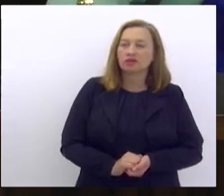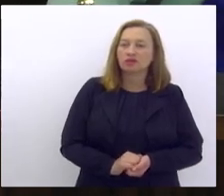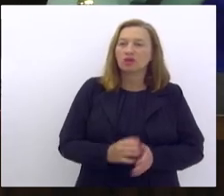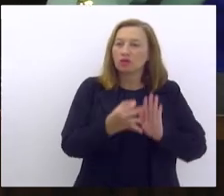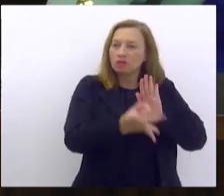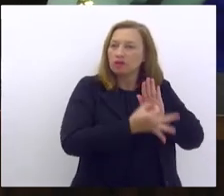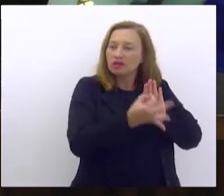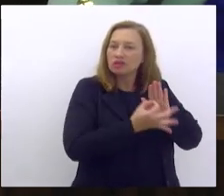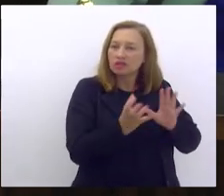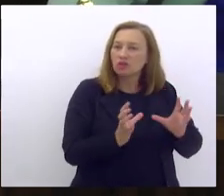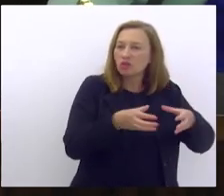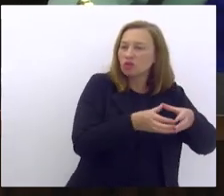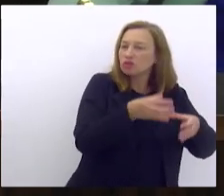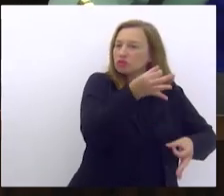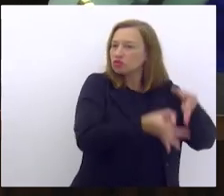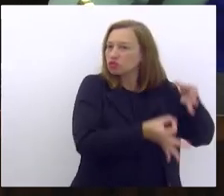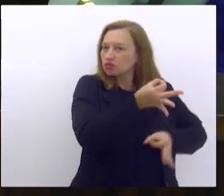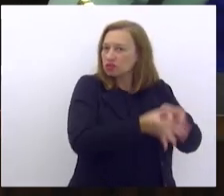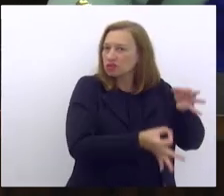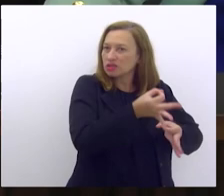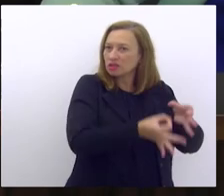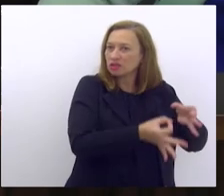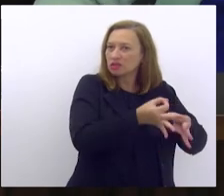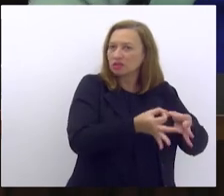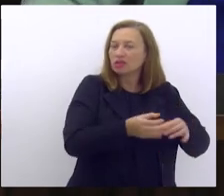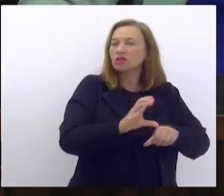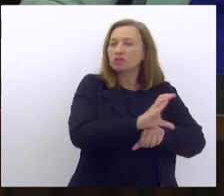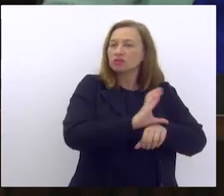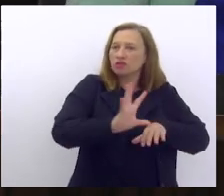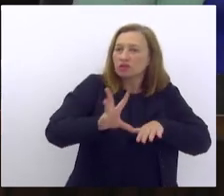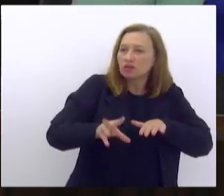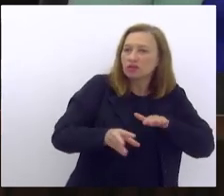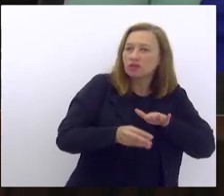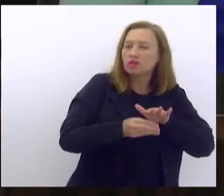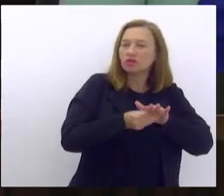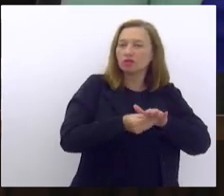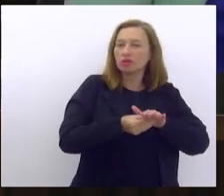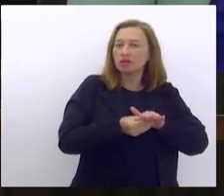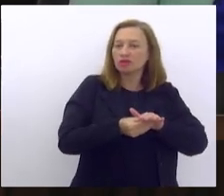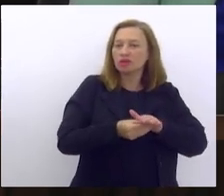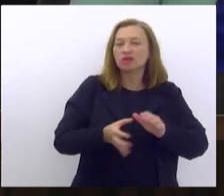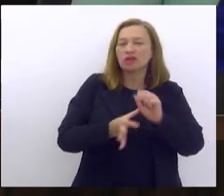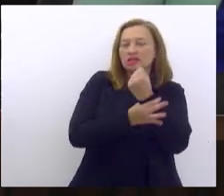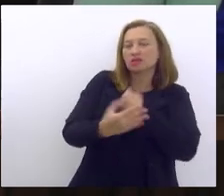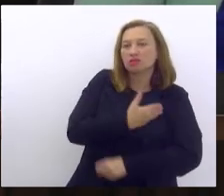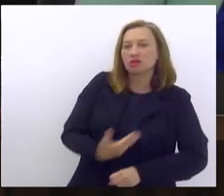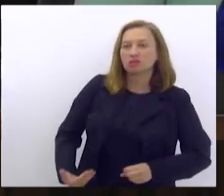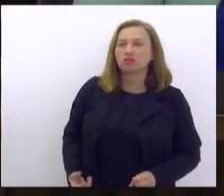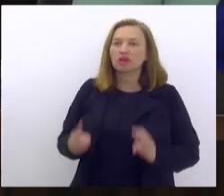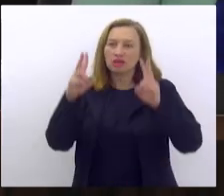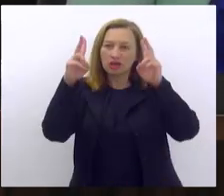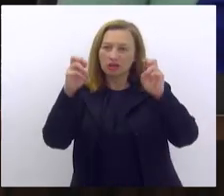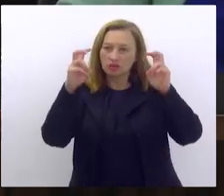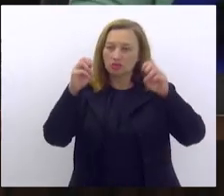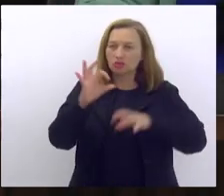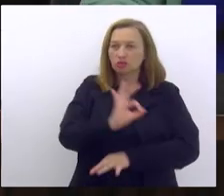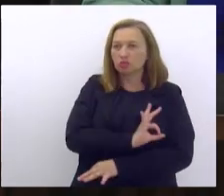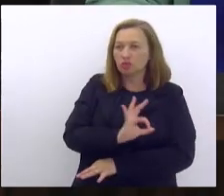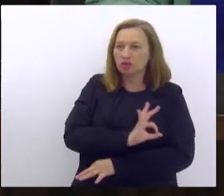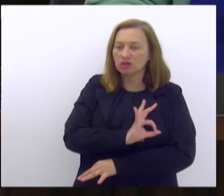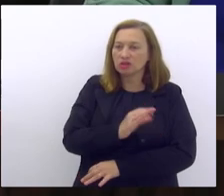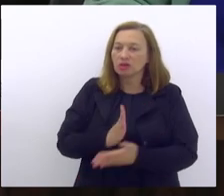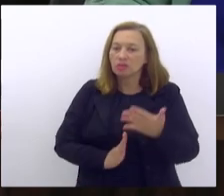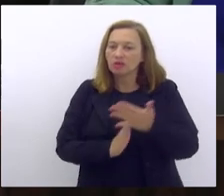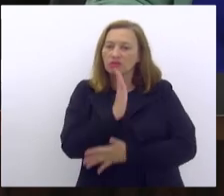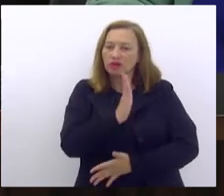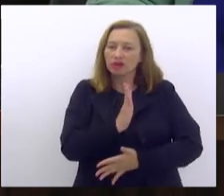Parecer das comissões de Constituição e Justiça pela constitucionalidade, com emendas de segurança pública e assuntos de polícia